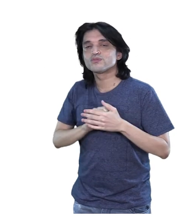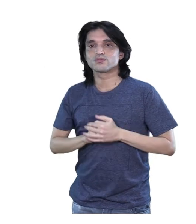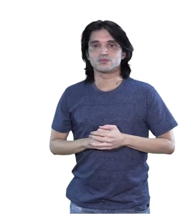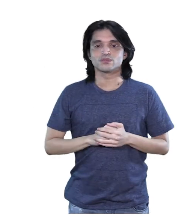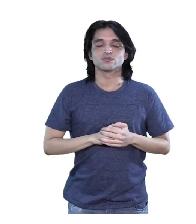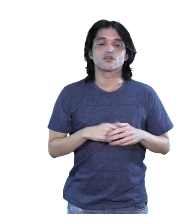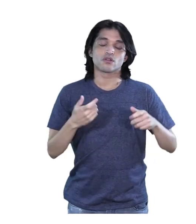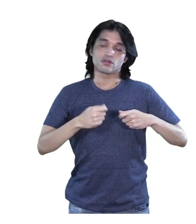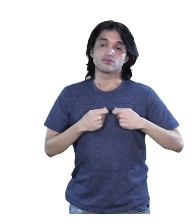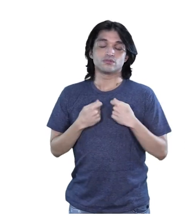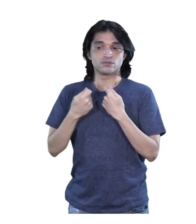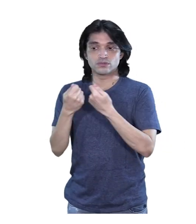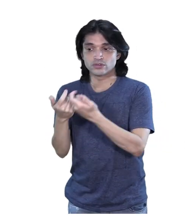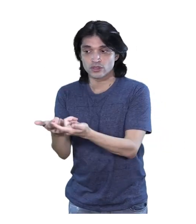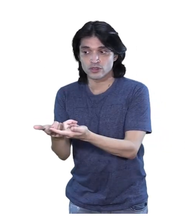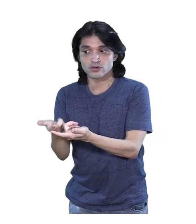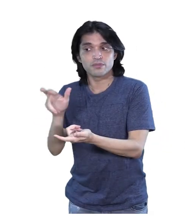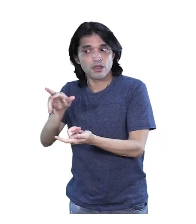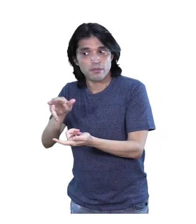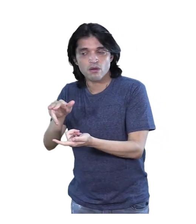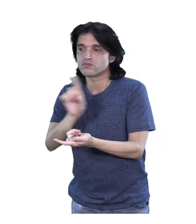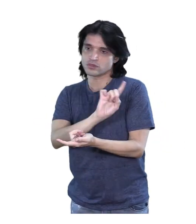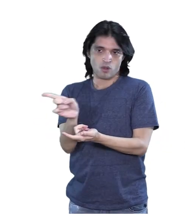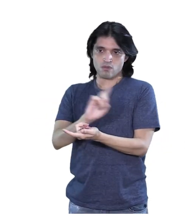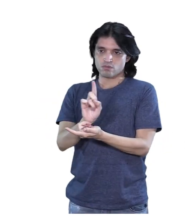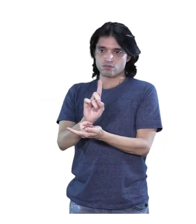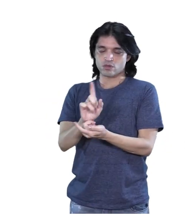Não, a meu sobrinho. Jamais será paga a conta do